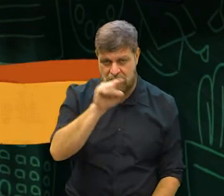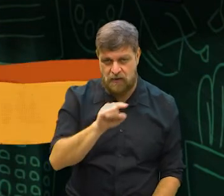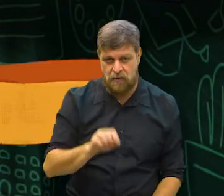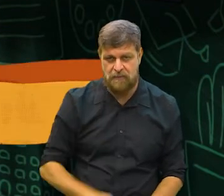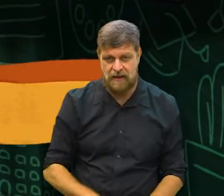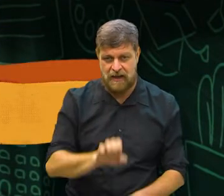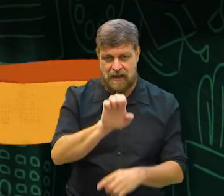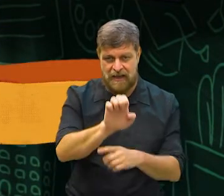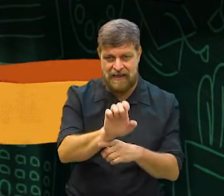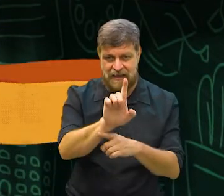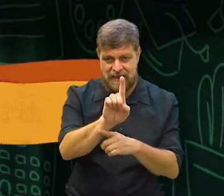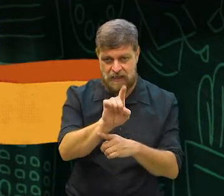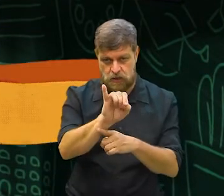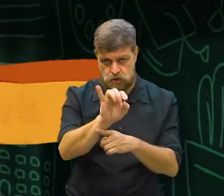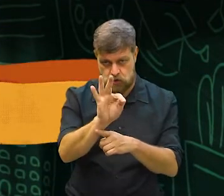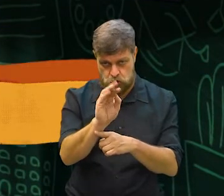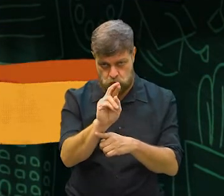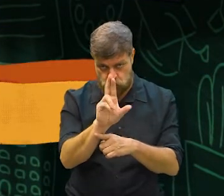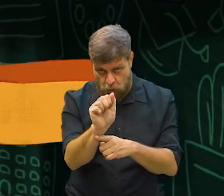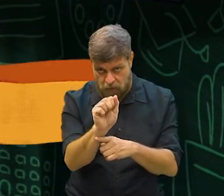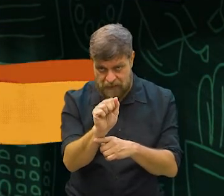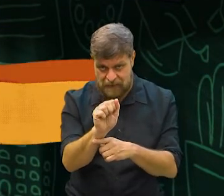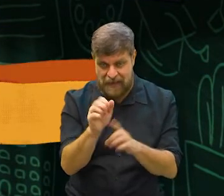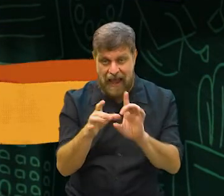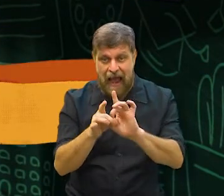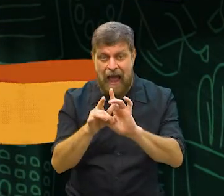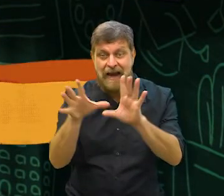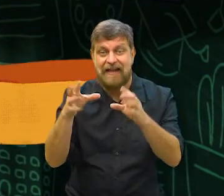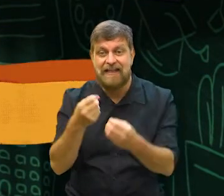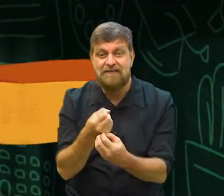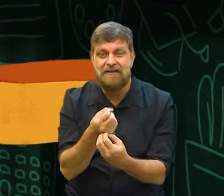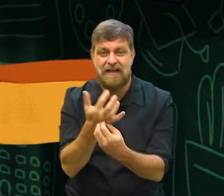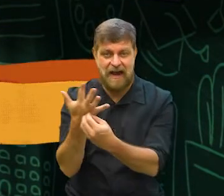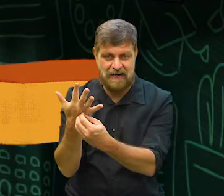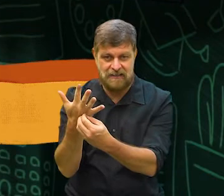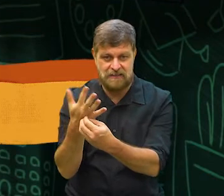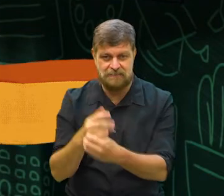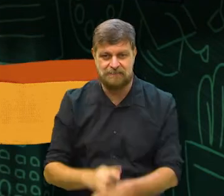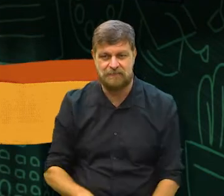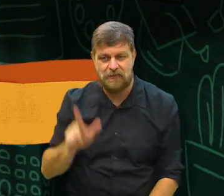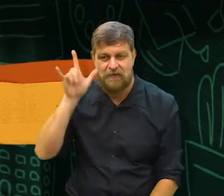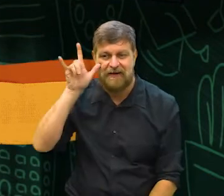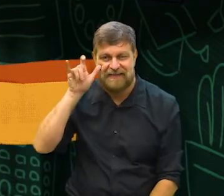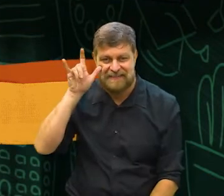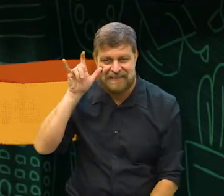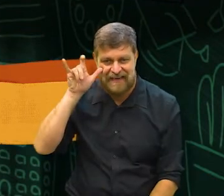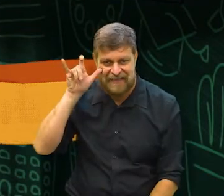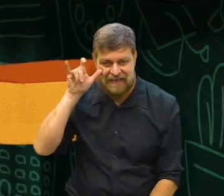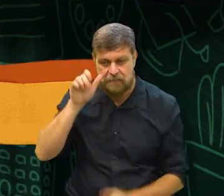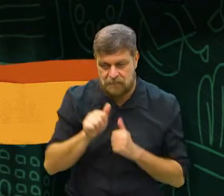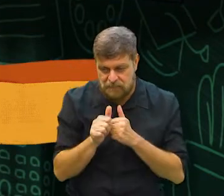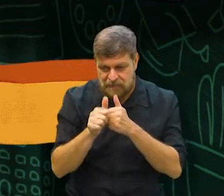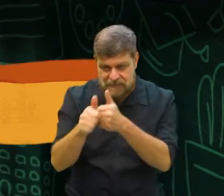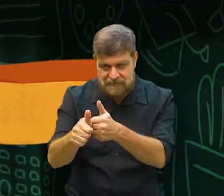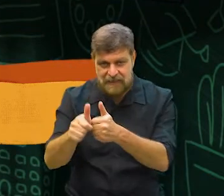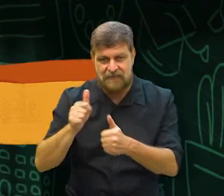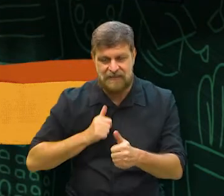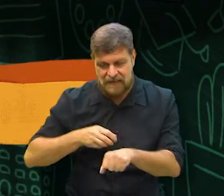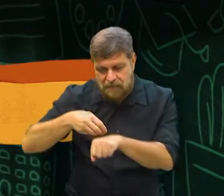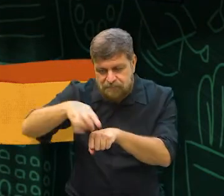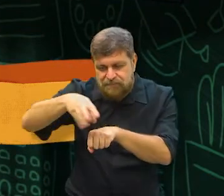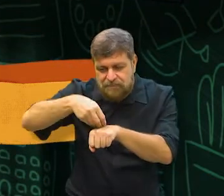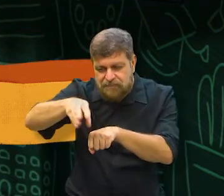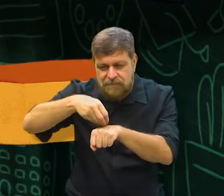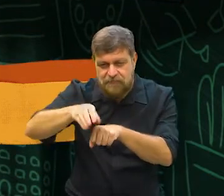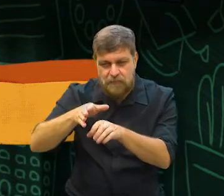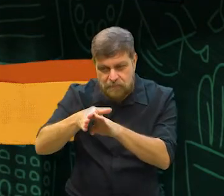o @editora Livrearte. Beleza. Beleza, então pode seguir o Instagram lá, certamente vai ter todas as